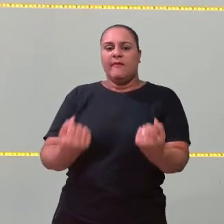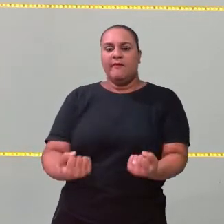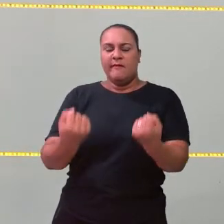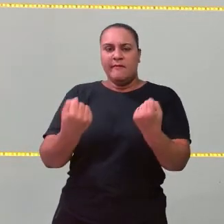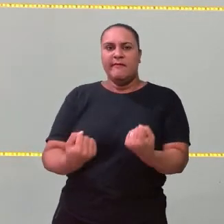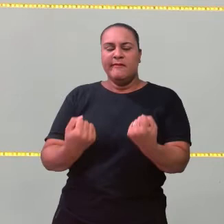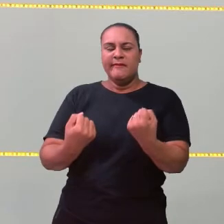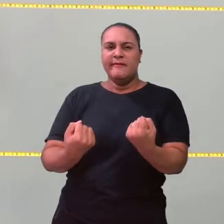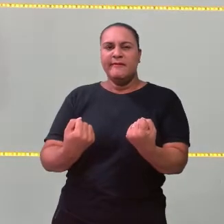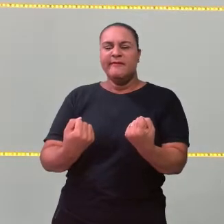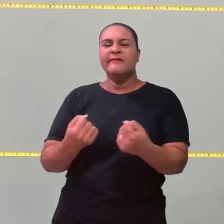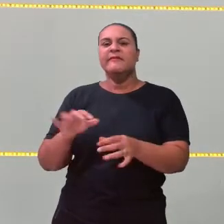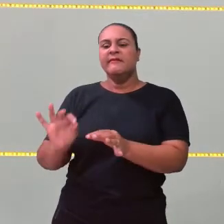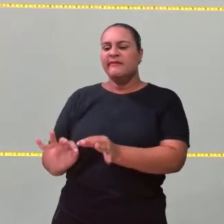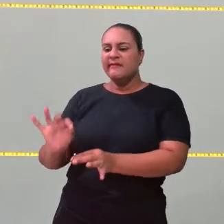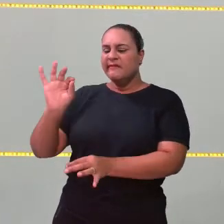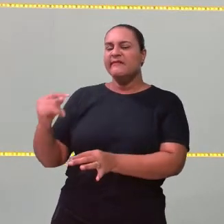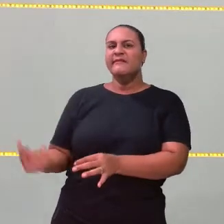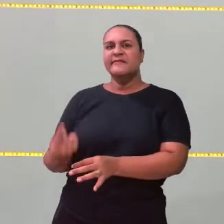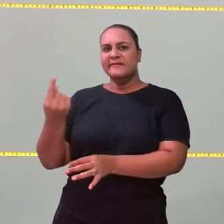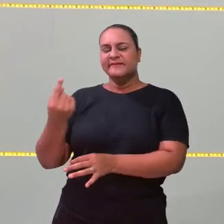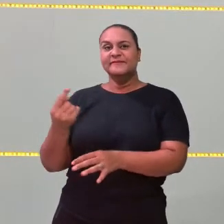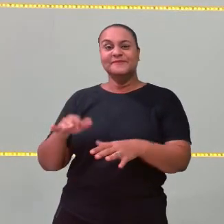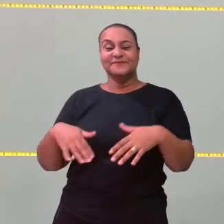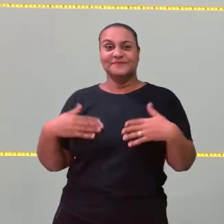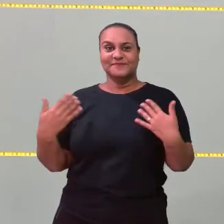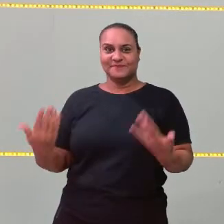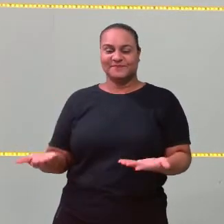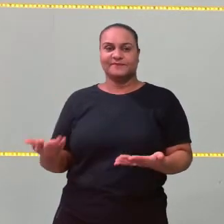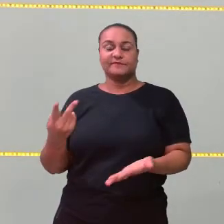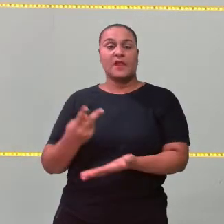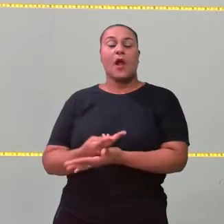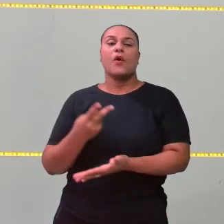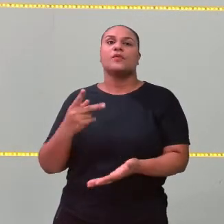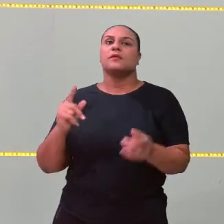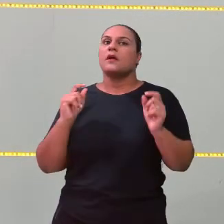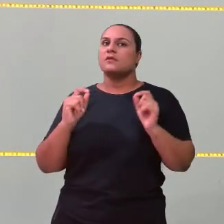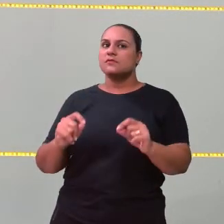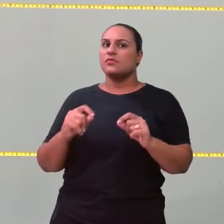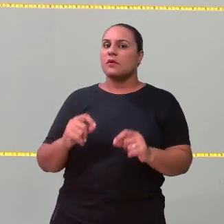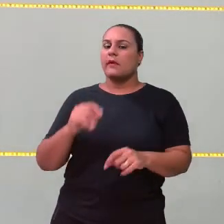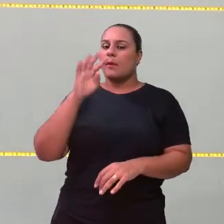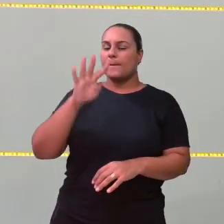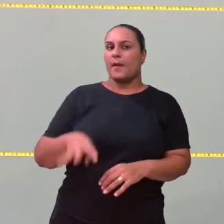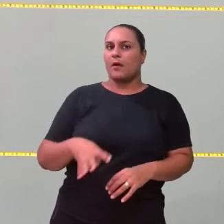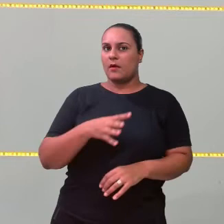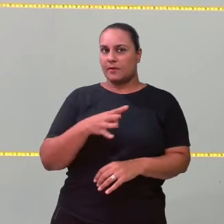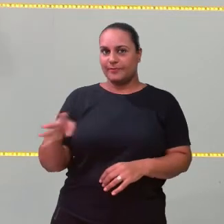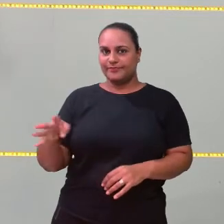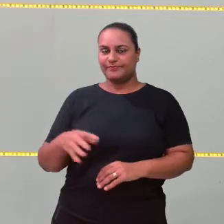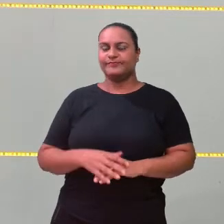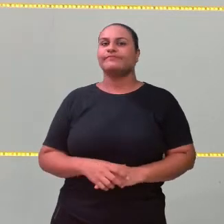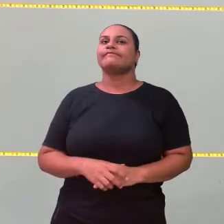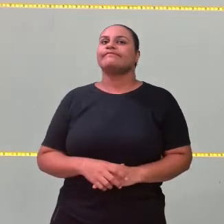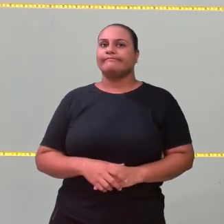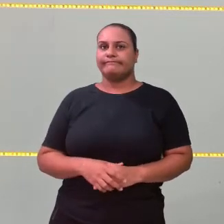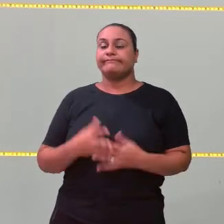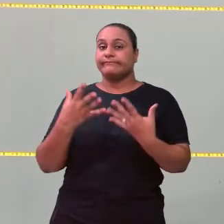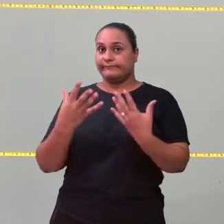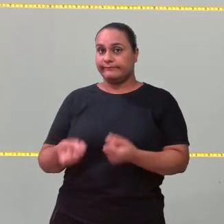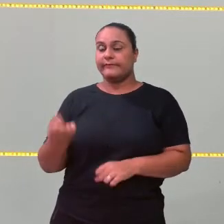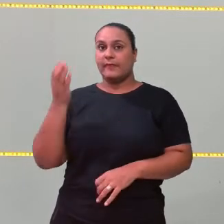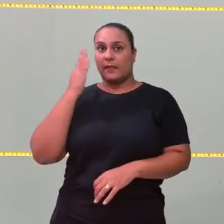e altura. E aí, estudantes, o que acontece com essa tabela? Vamos entender ela